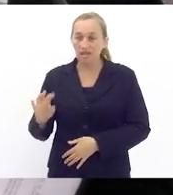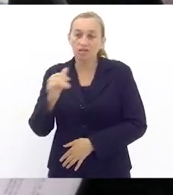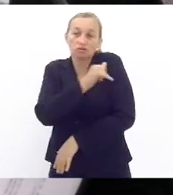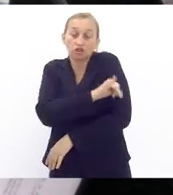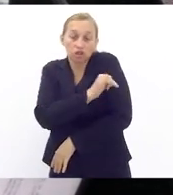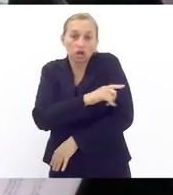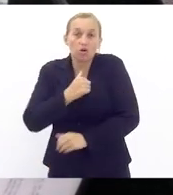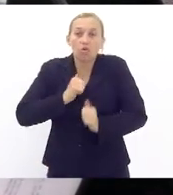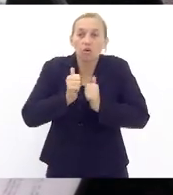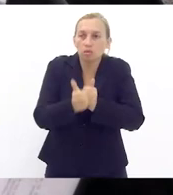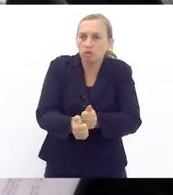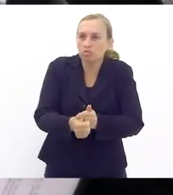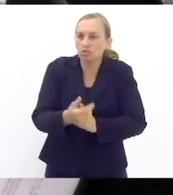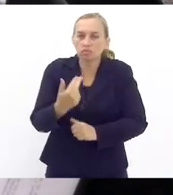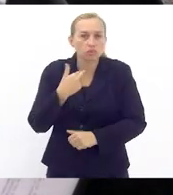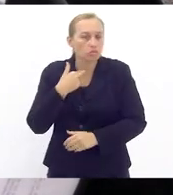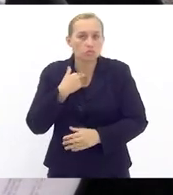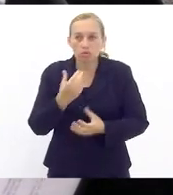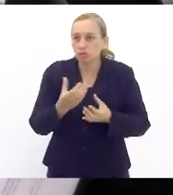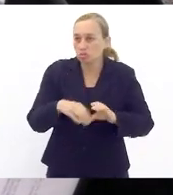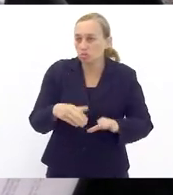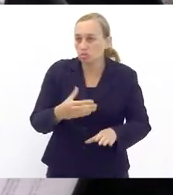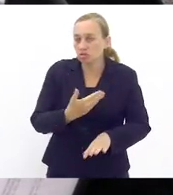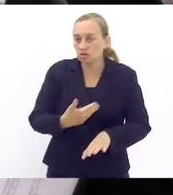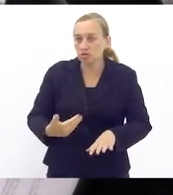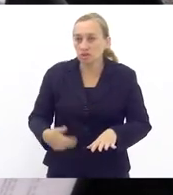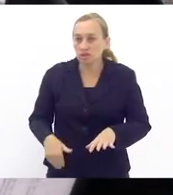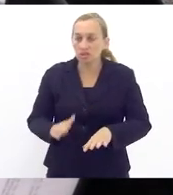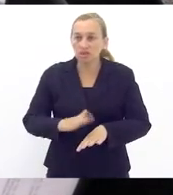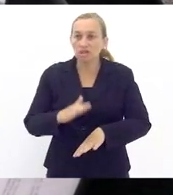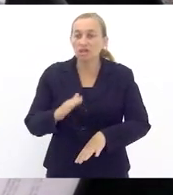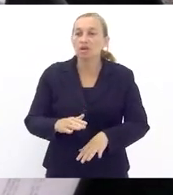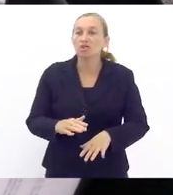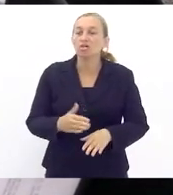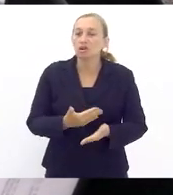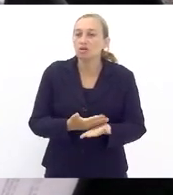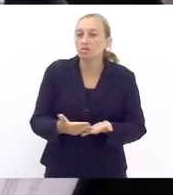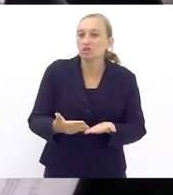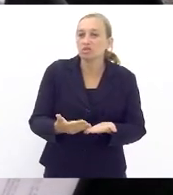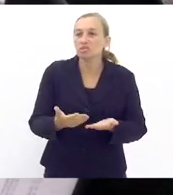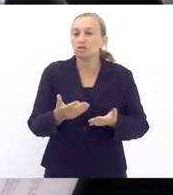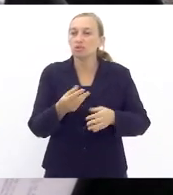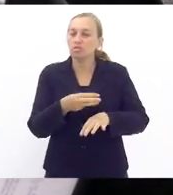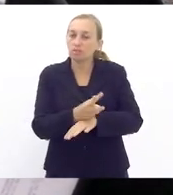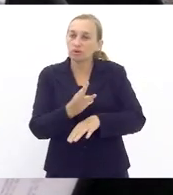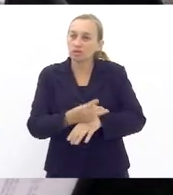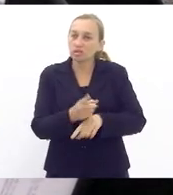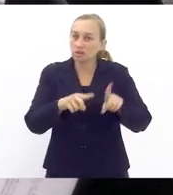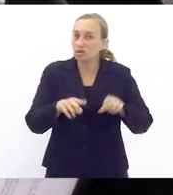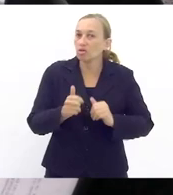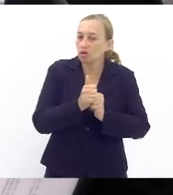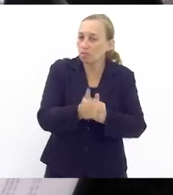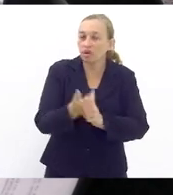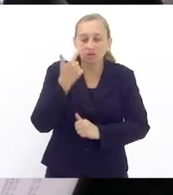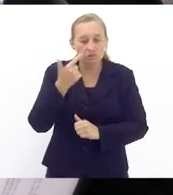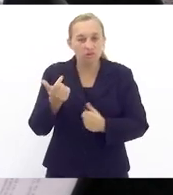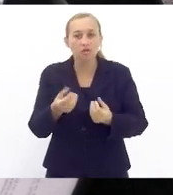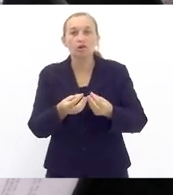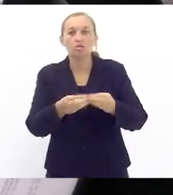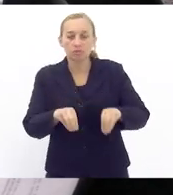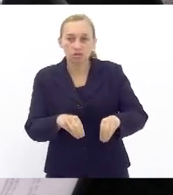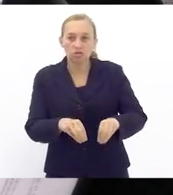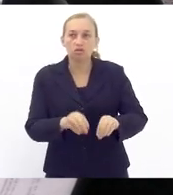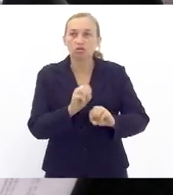não pode mais fazer concursos e começou a terceirizar eu acompanhei de perto prejuízo disso no processo é de